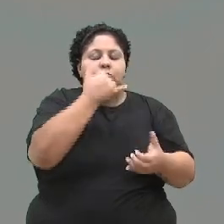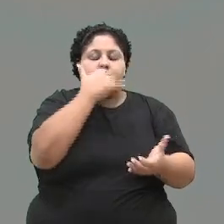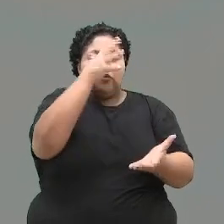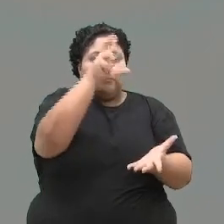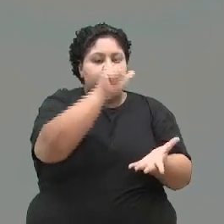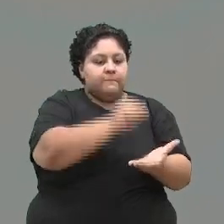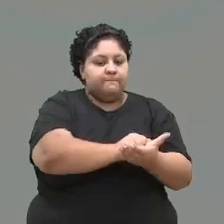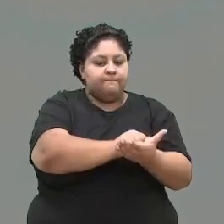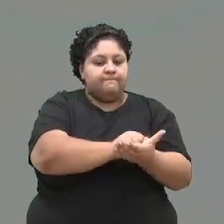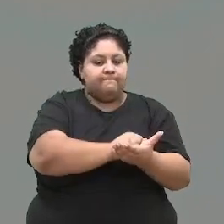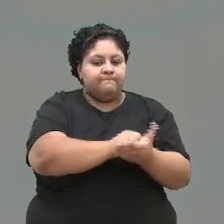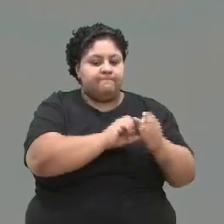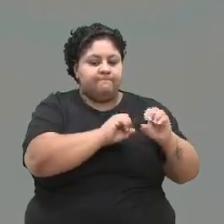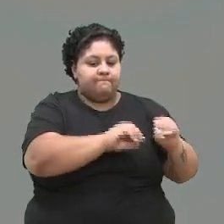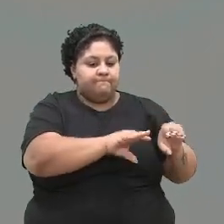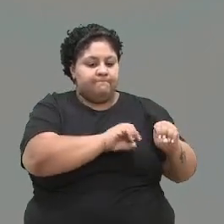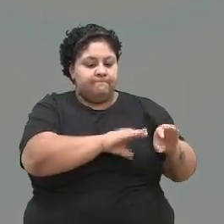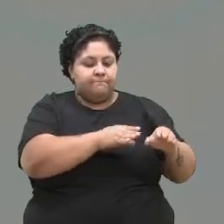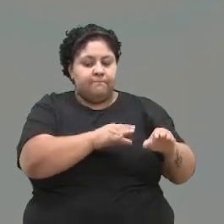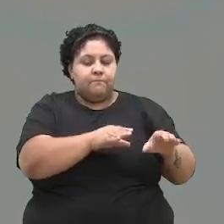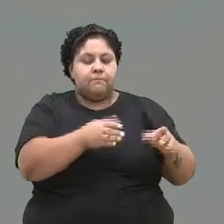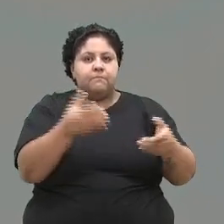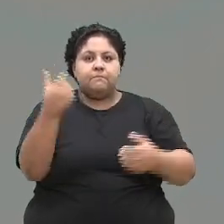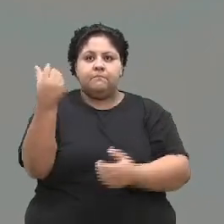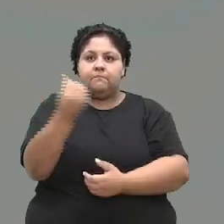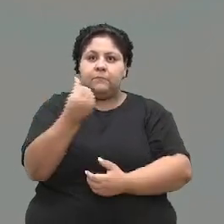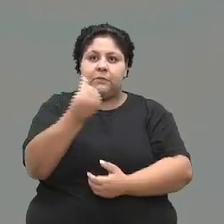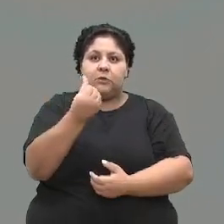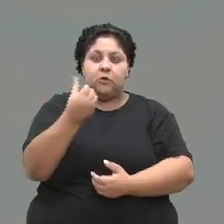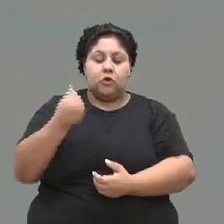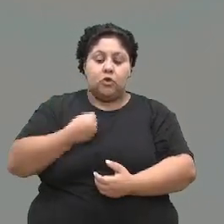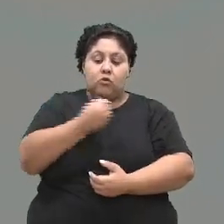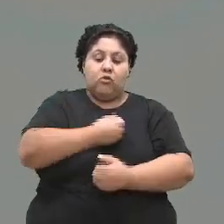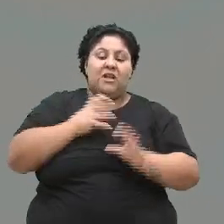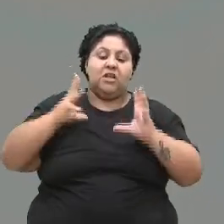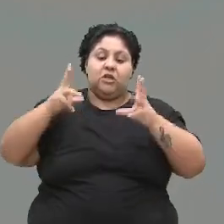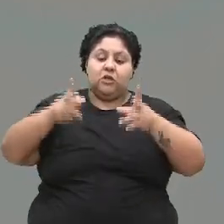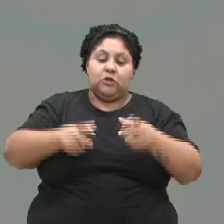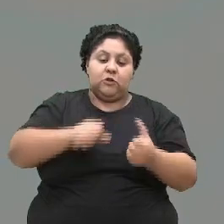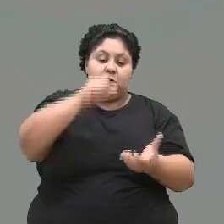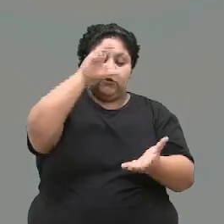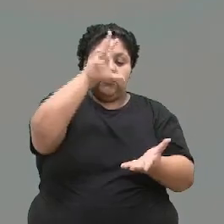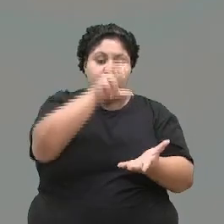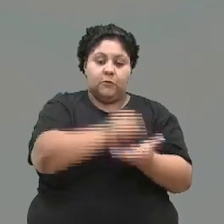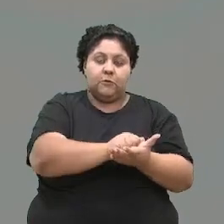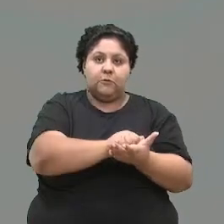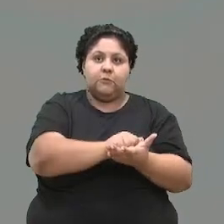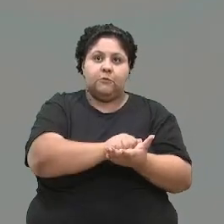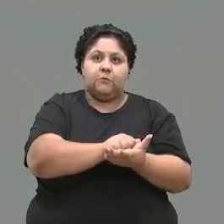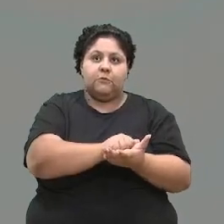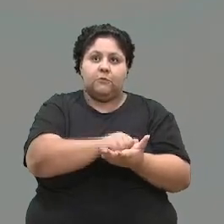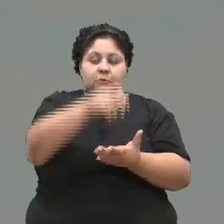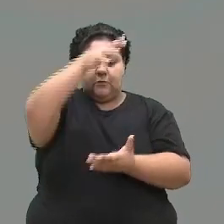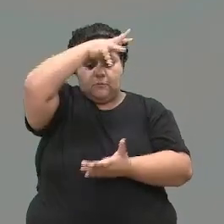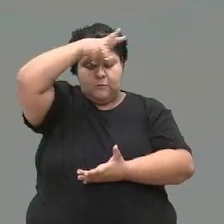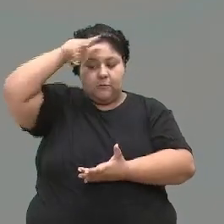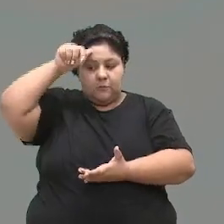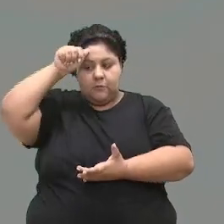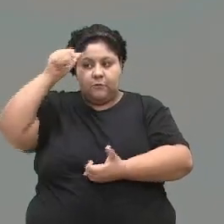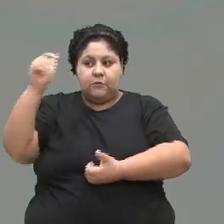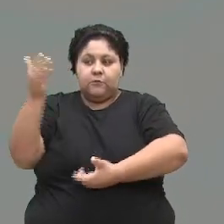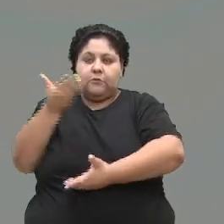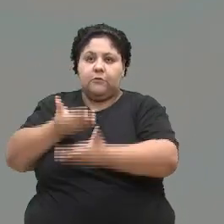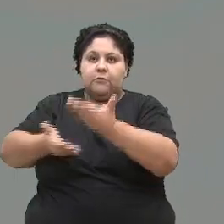ensino fundamental? 6. Qual o número total de matrículas na rede de ensino municipal atendidas